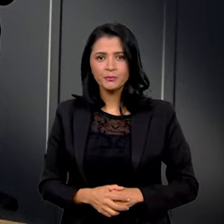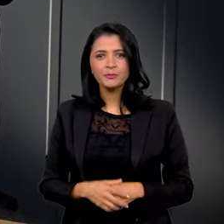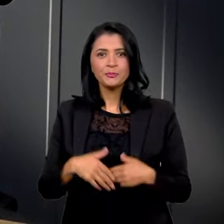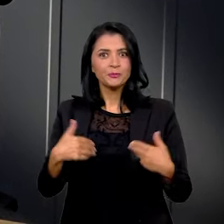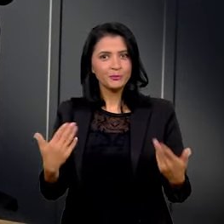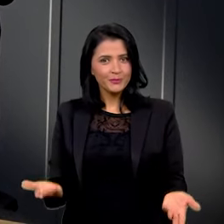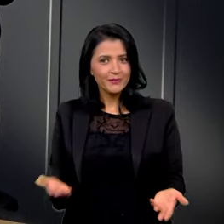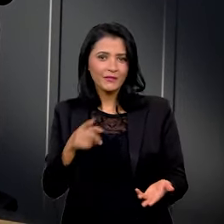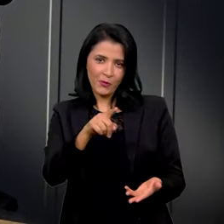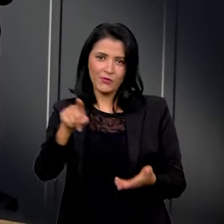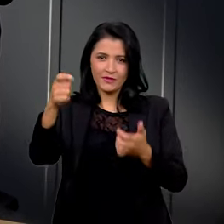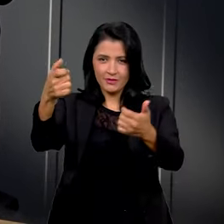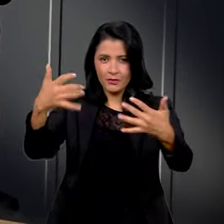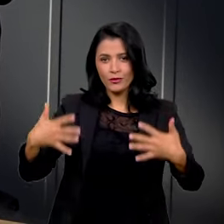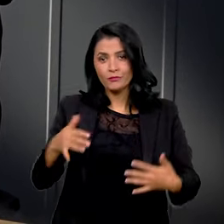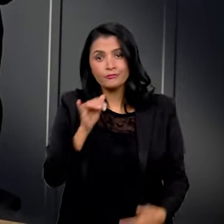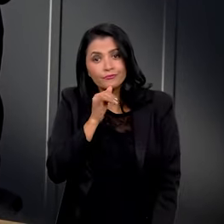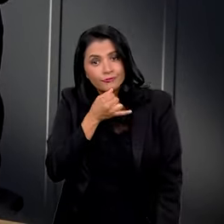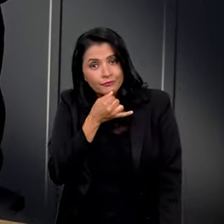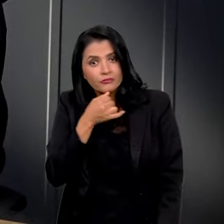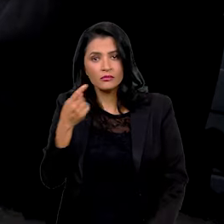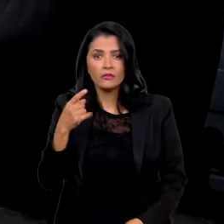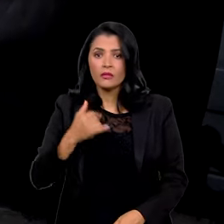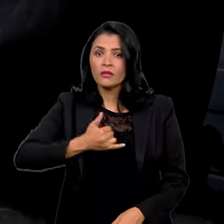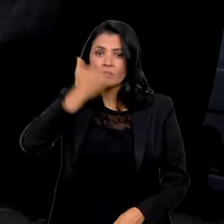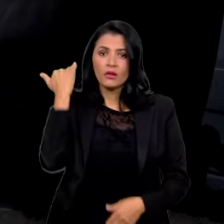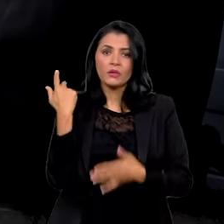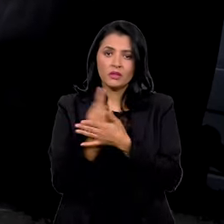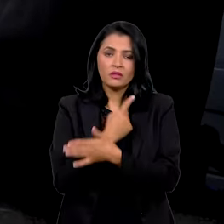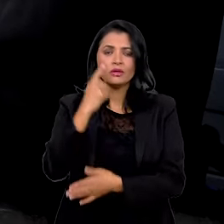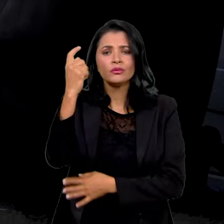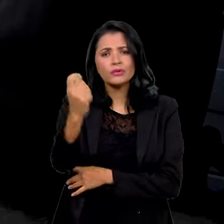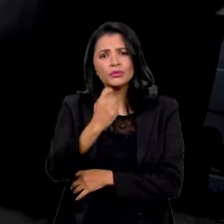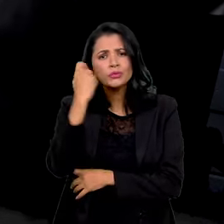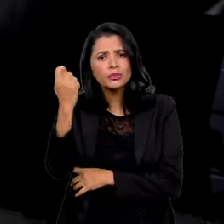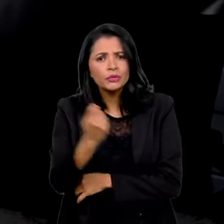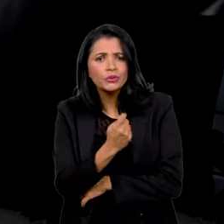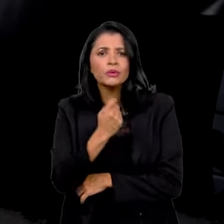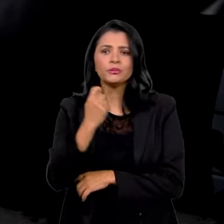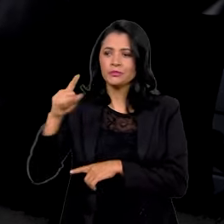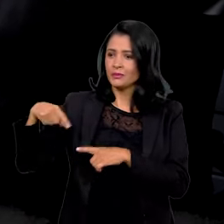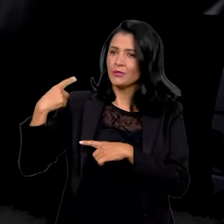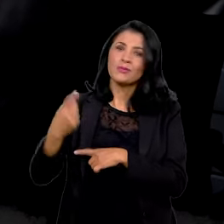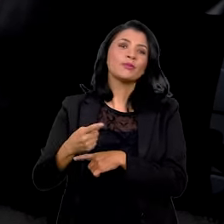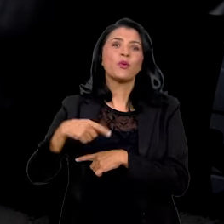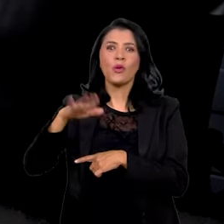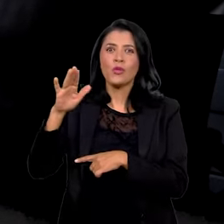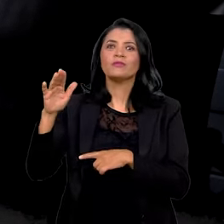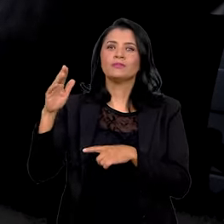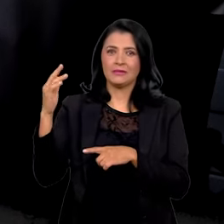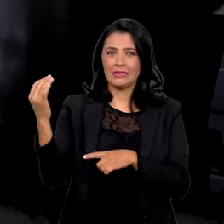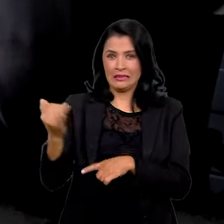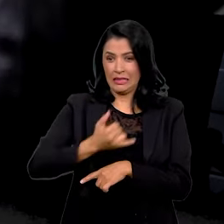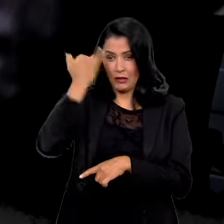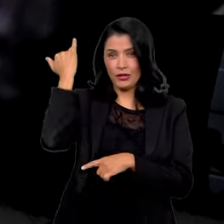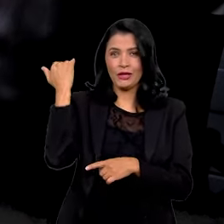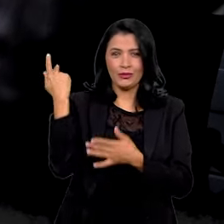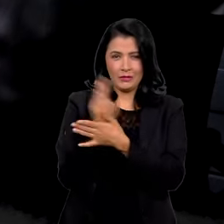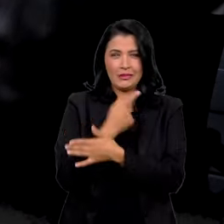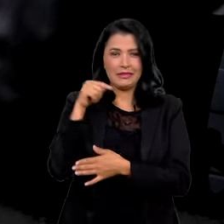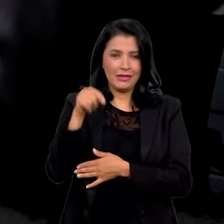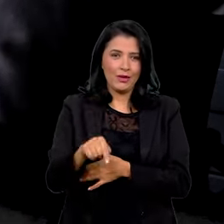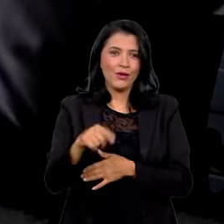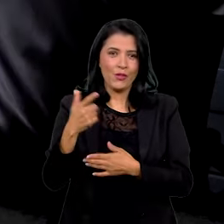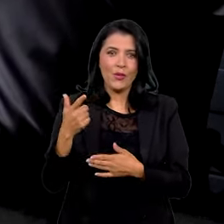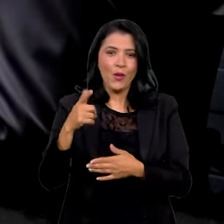bem como você disse infelizmente a tragédia ocorreu no Rio Grande do Sul e após uma das maiores tragédias que o estado já